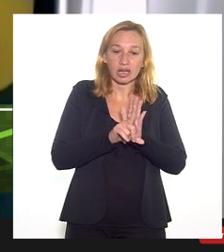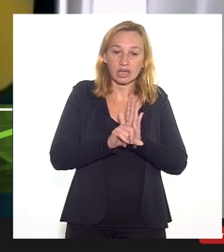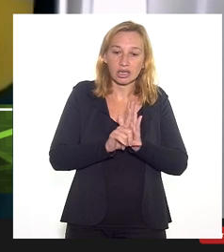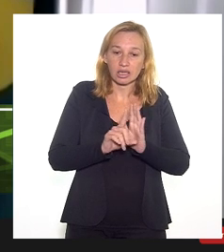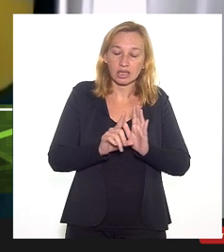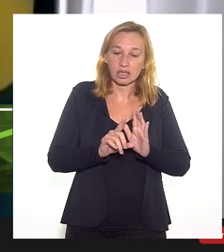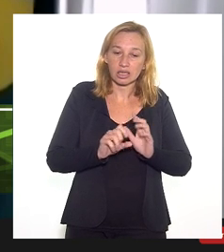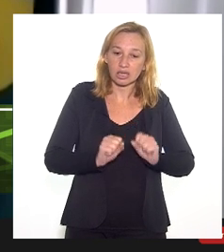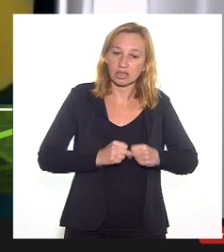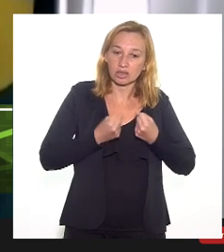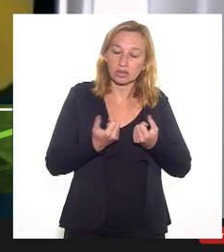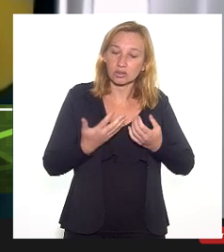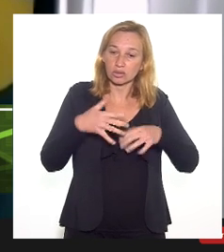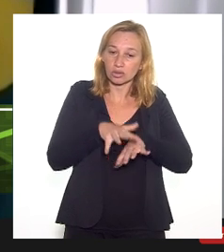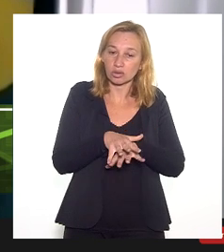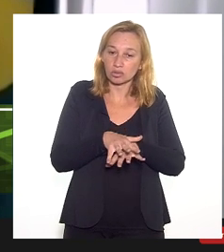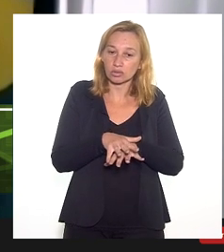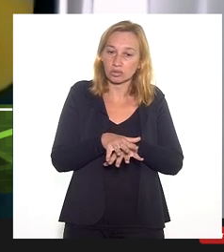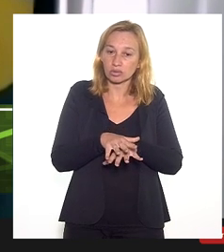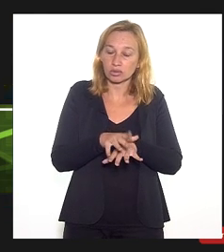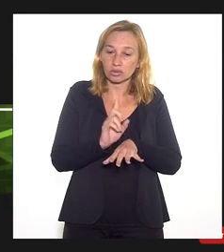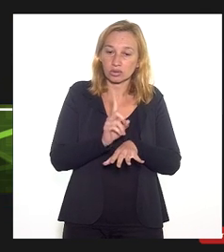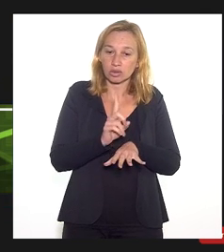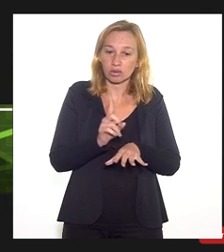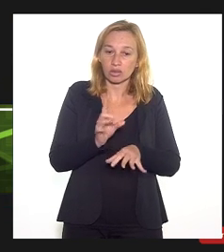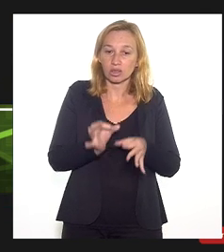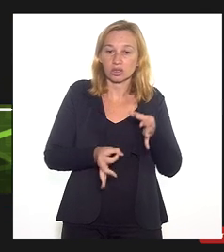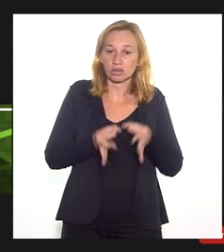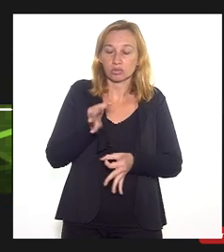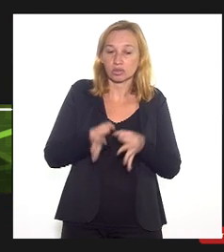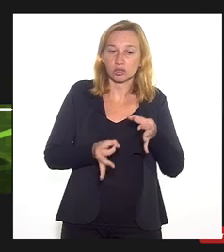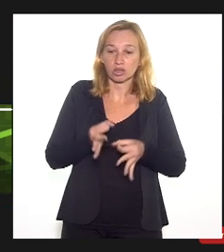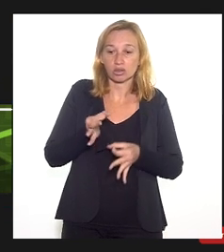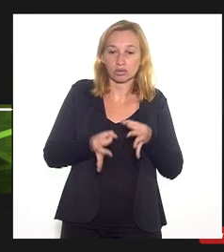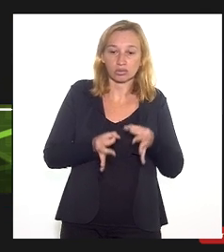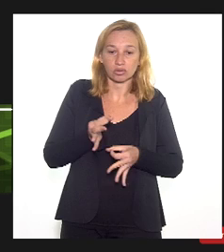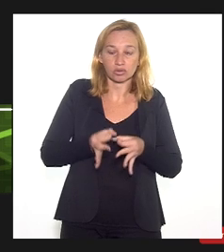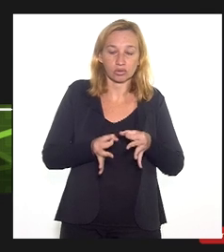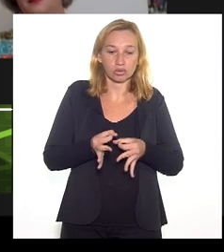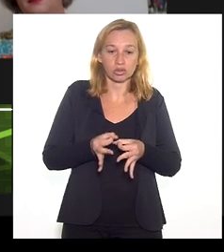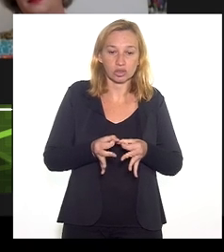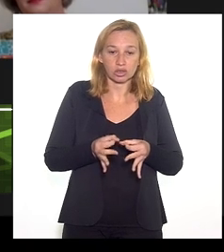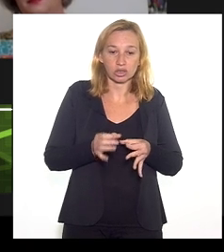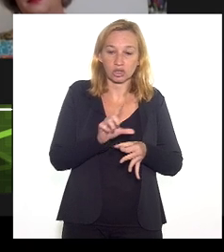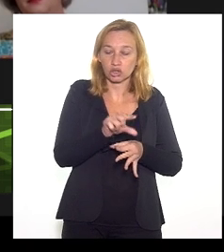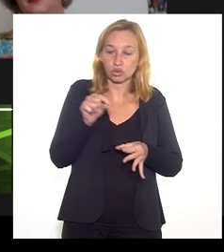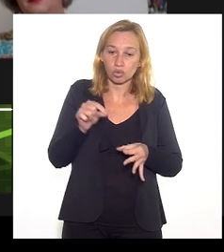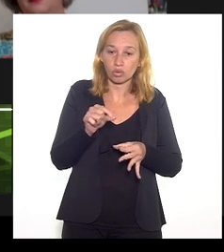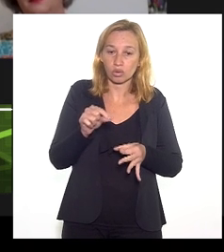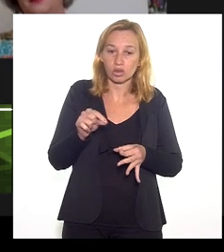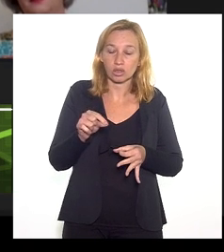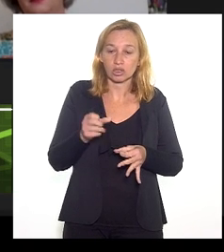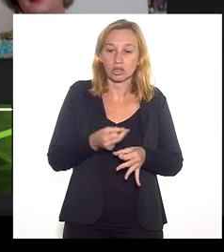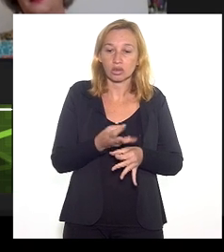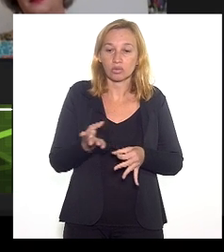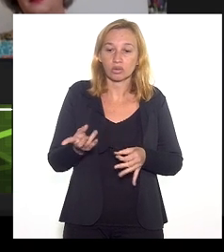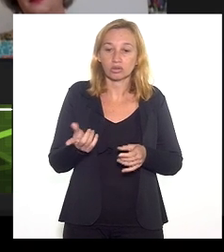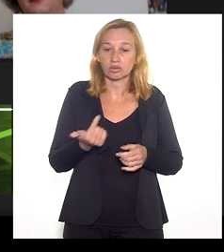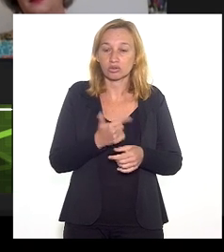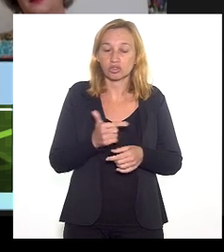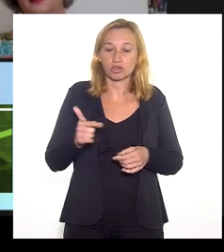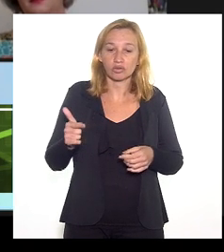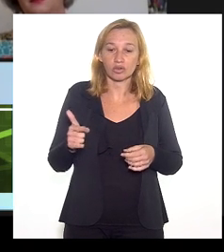exclusiva não haverá decisão do Tribunal de Justiça não haverá enquanto não tiver equacionada